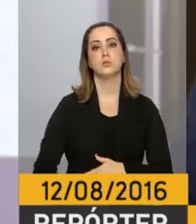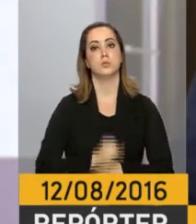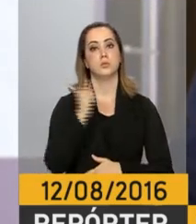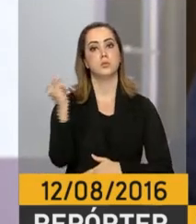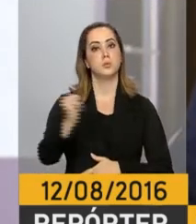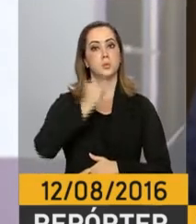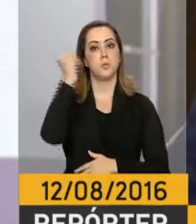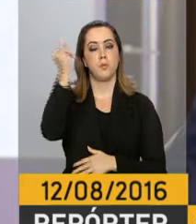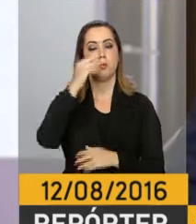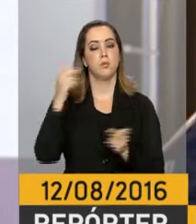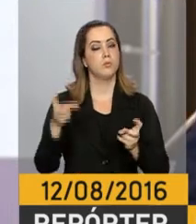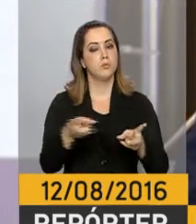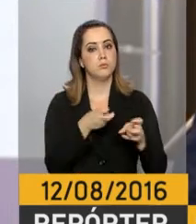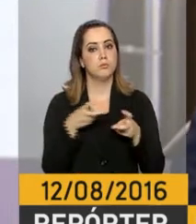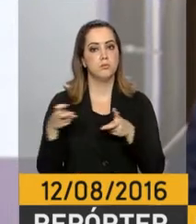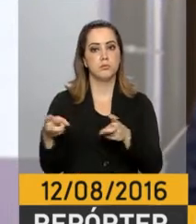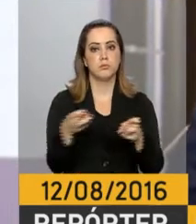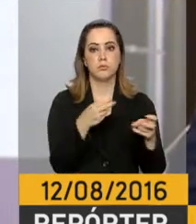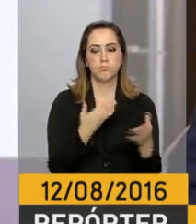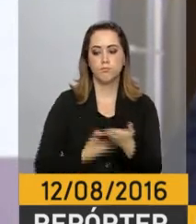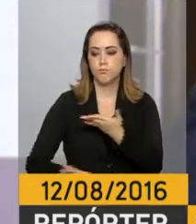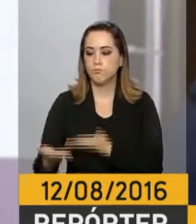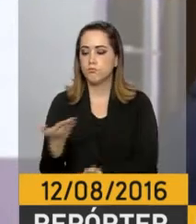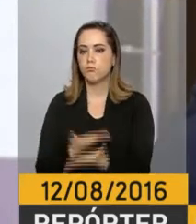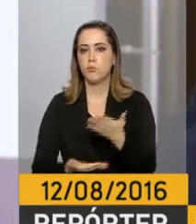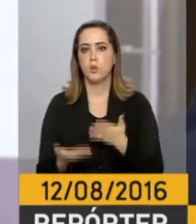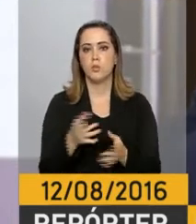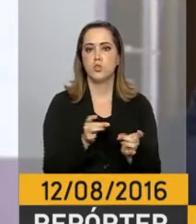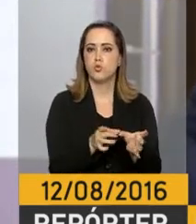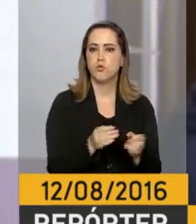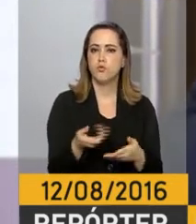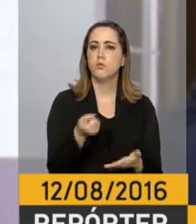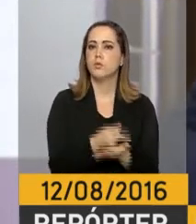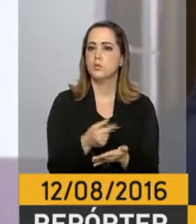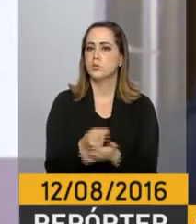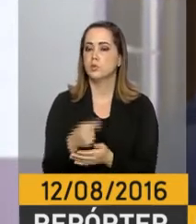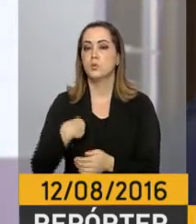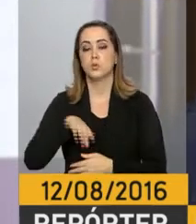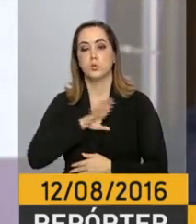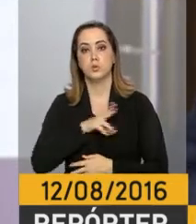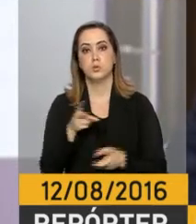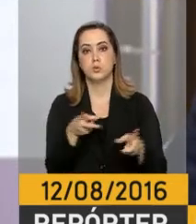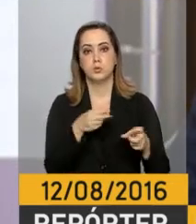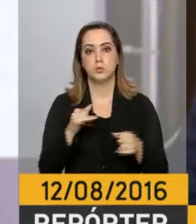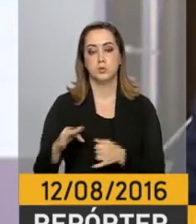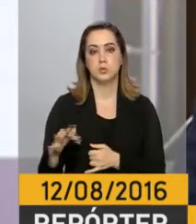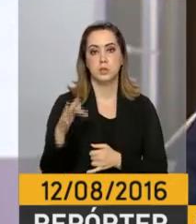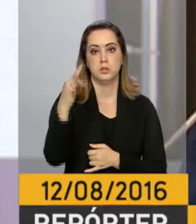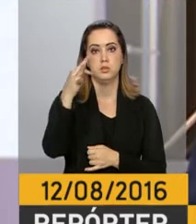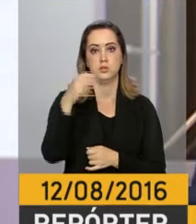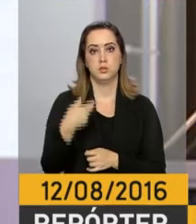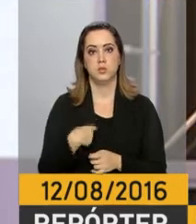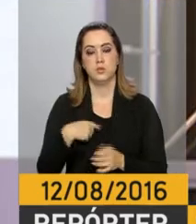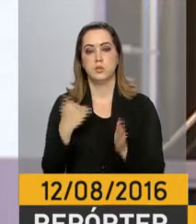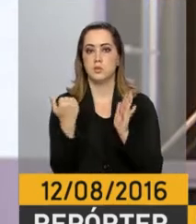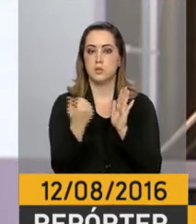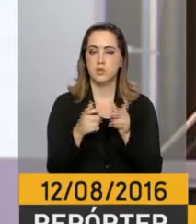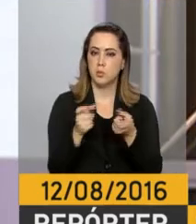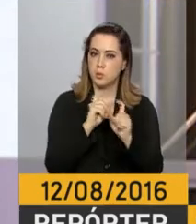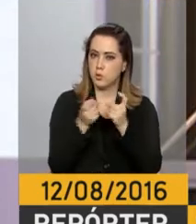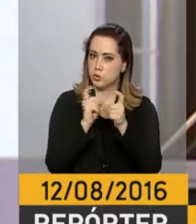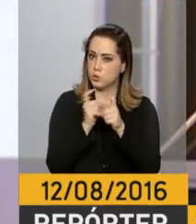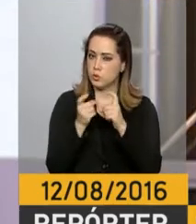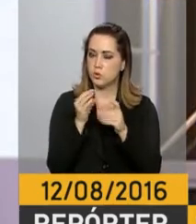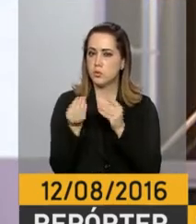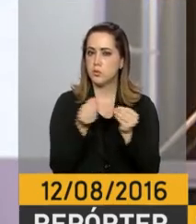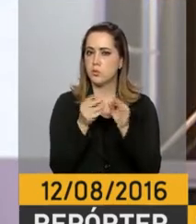de mercado e das nossas projeções de inflação para a administração do regime. Afinal, é